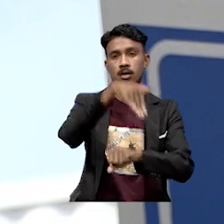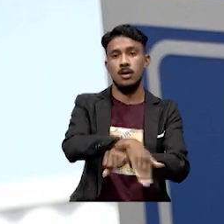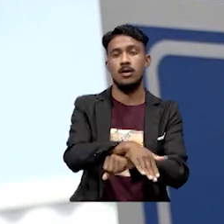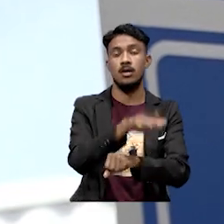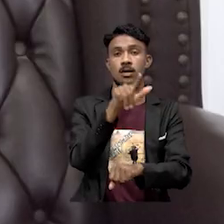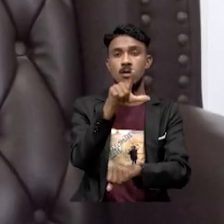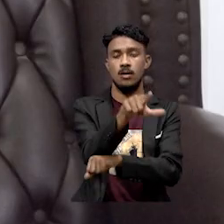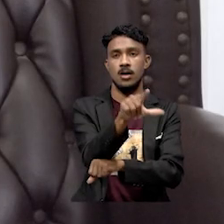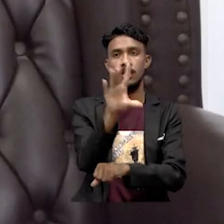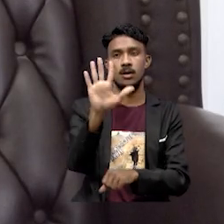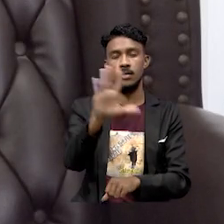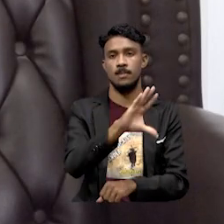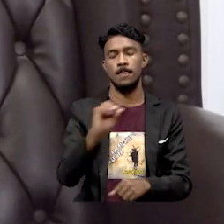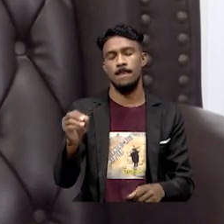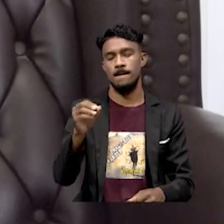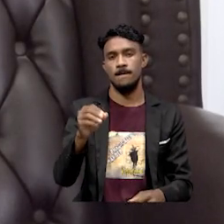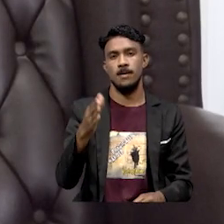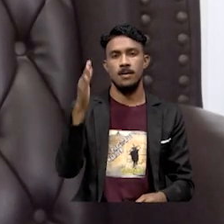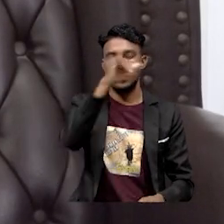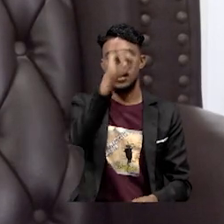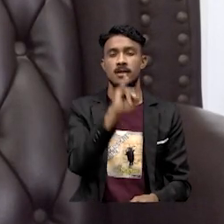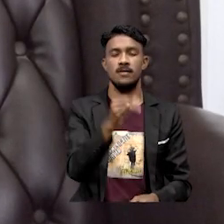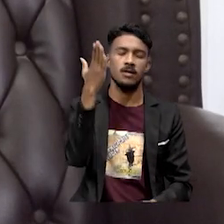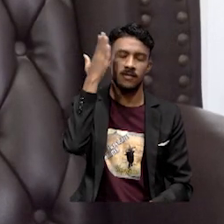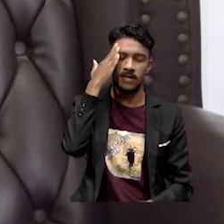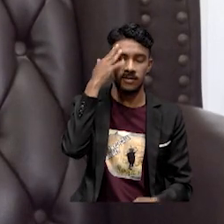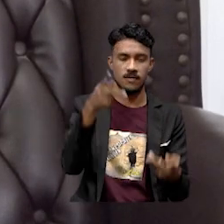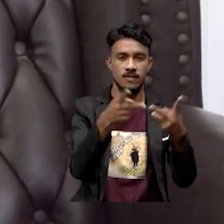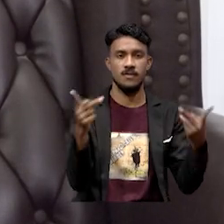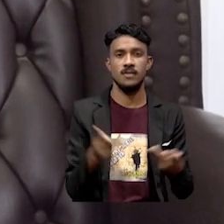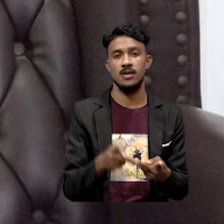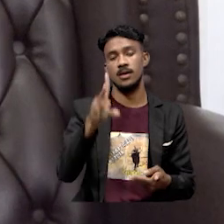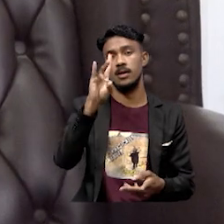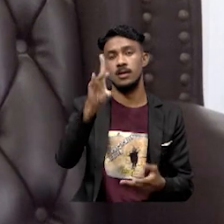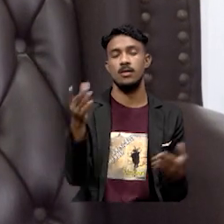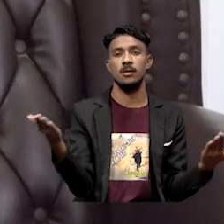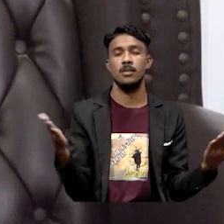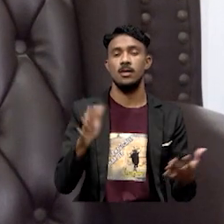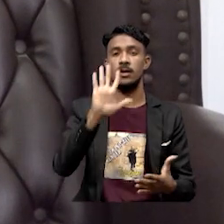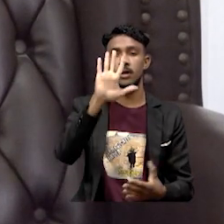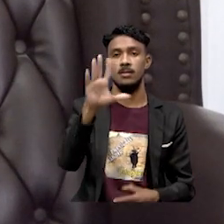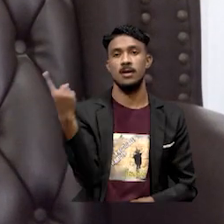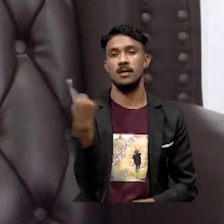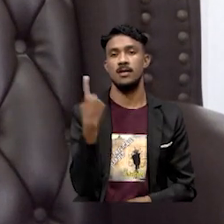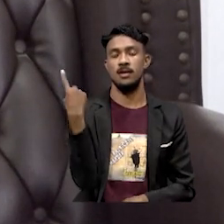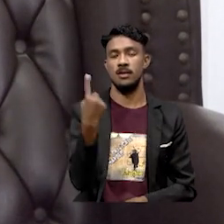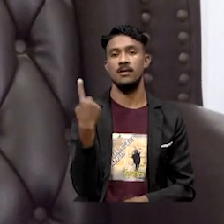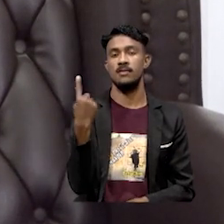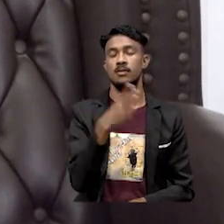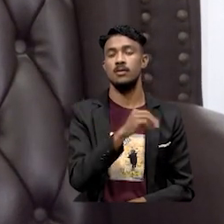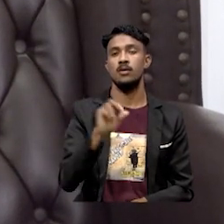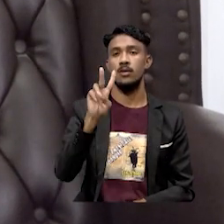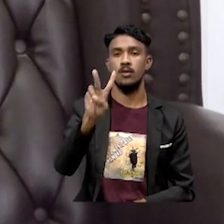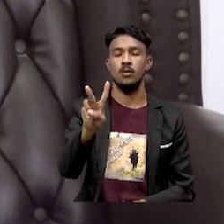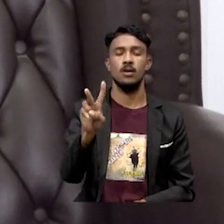DNTT identifica na fatin hitu, usi fatin hitu nene lima ativo, rua